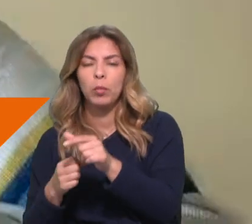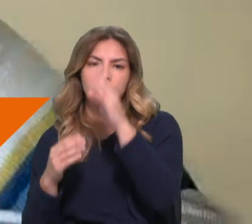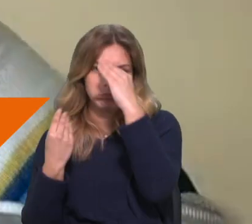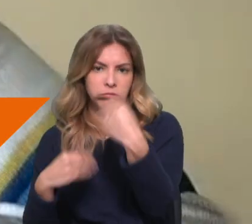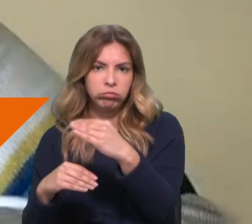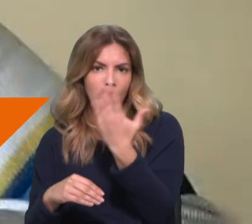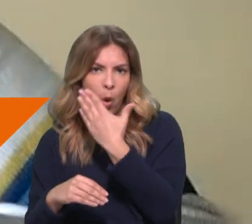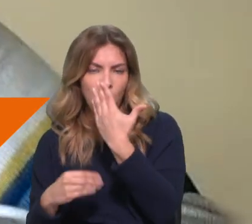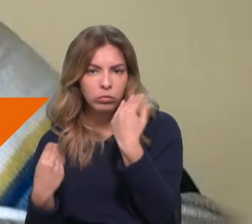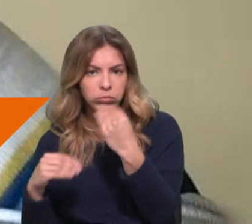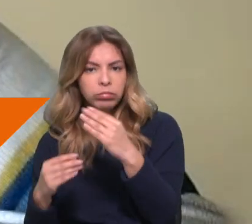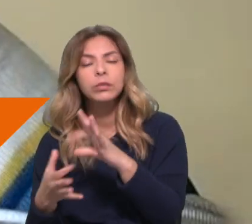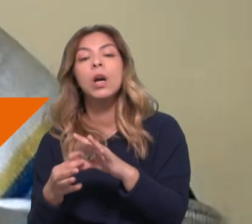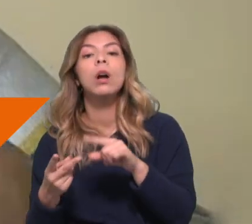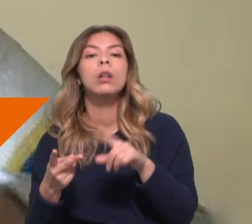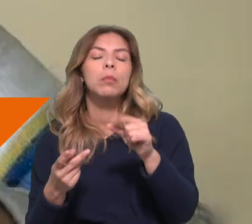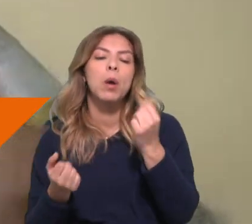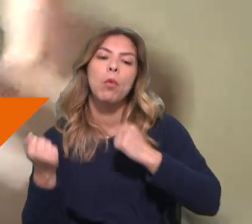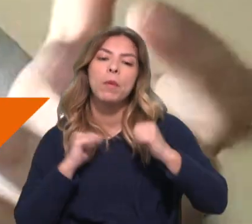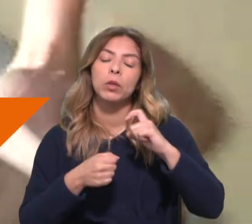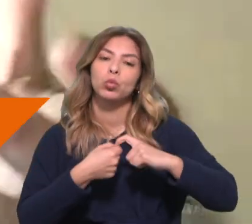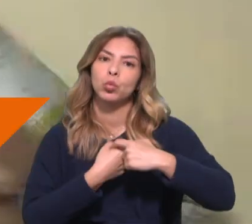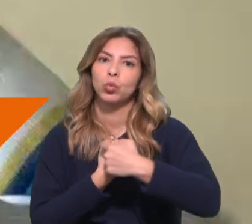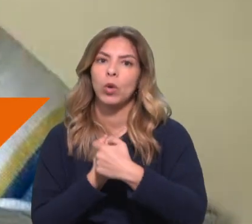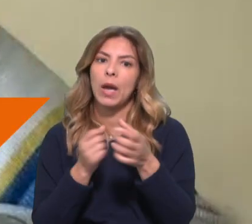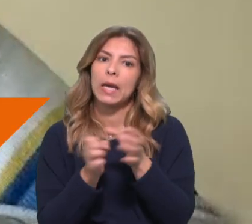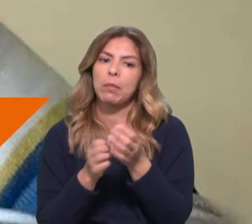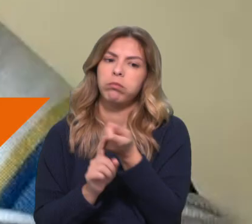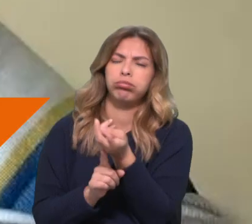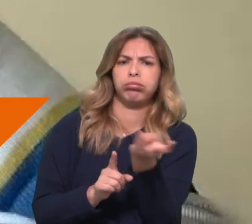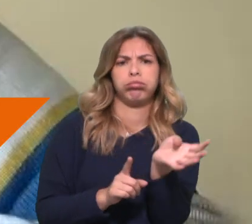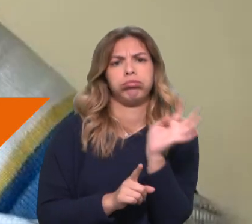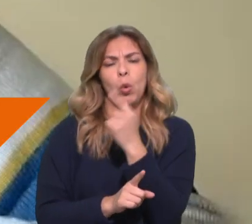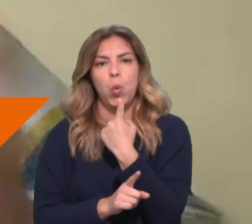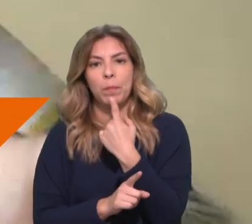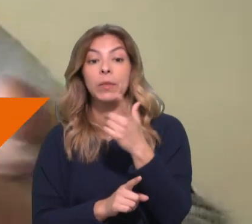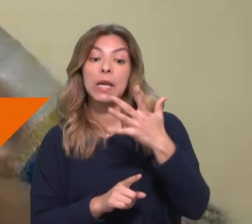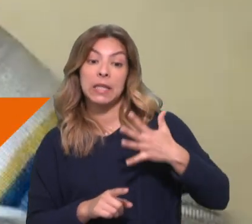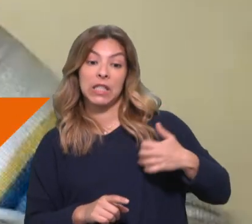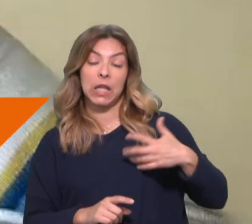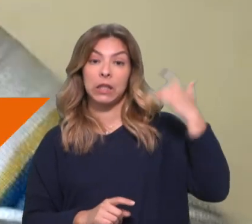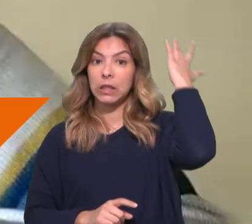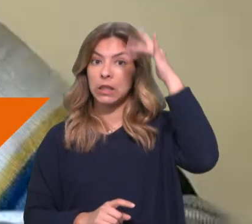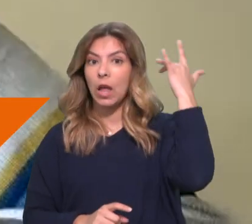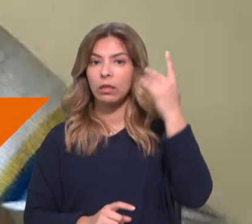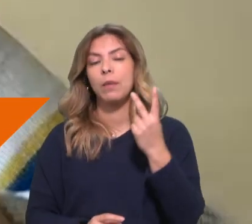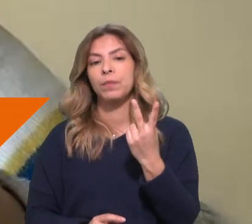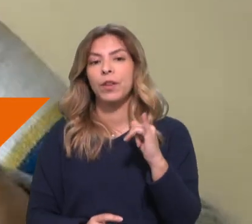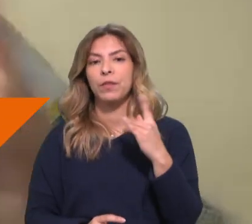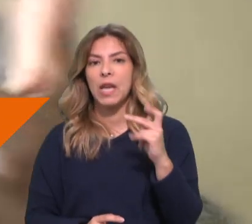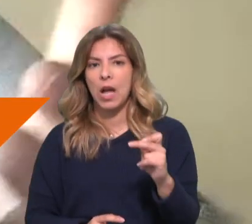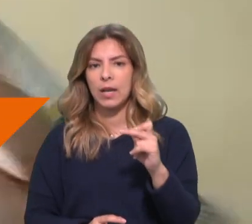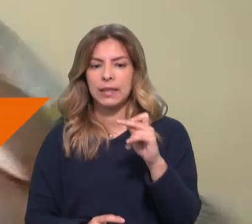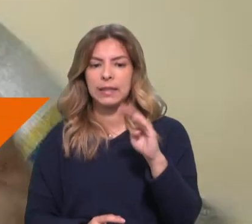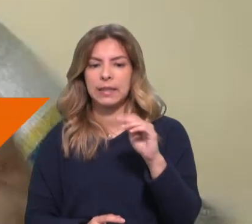através das várias dinâmicas, e, portanto, é uma equipa muito grande e alargada. Na Sexta-feira Santa temos então a Via Sacra, que é